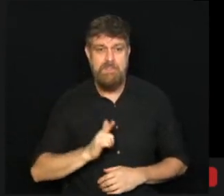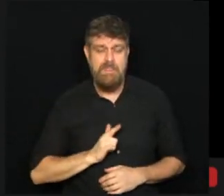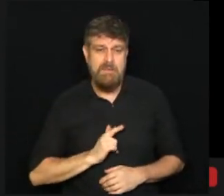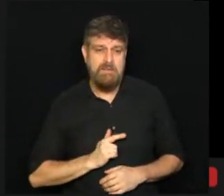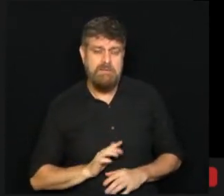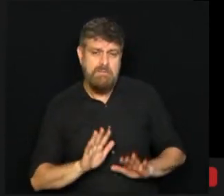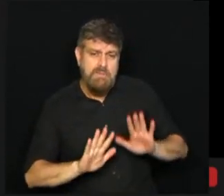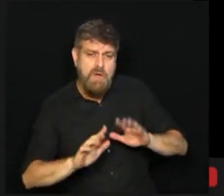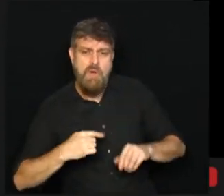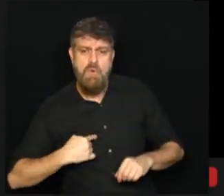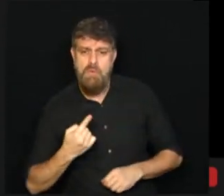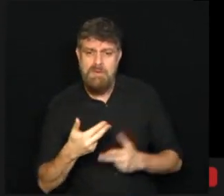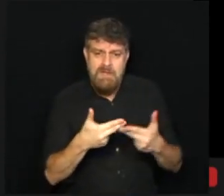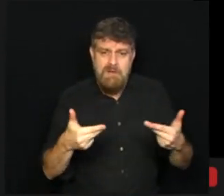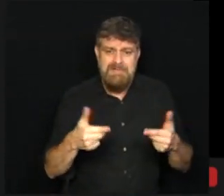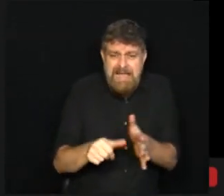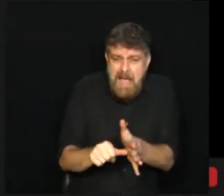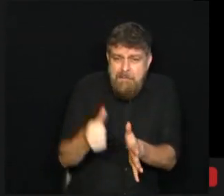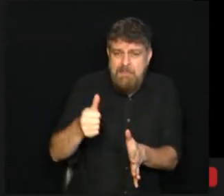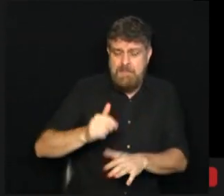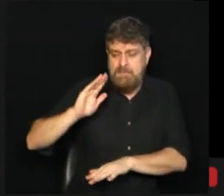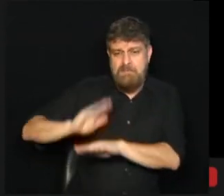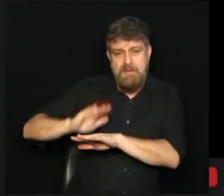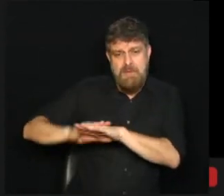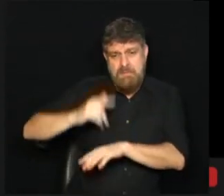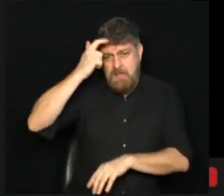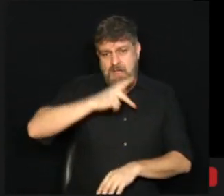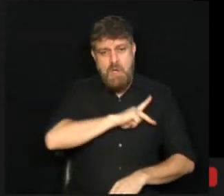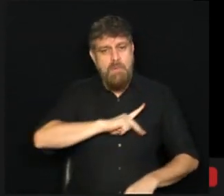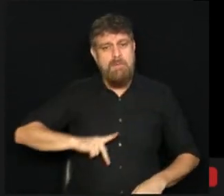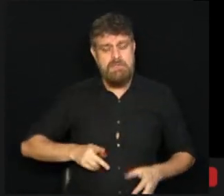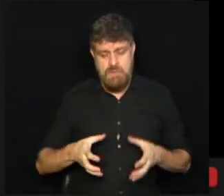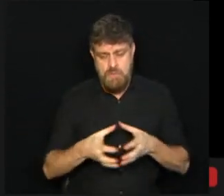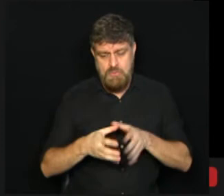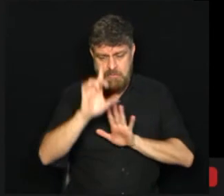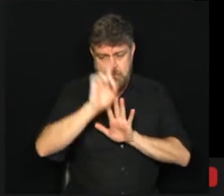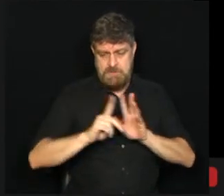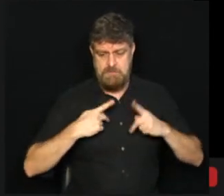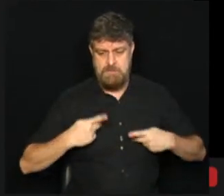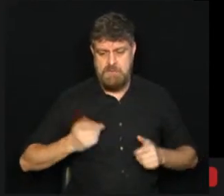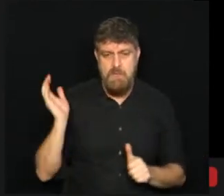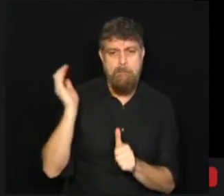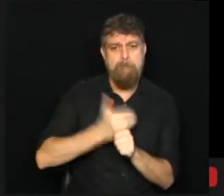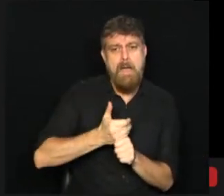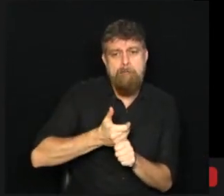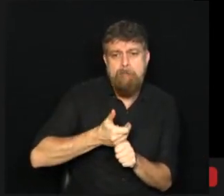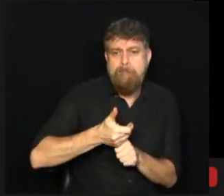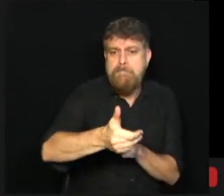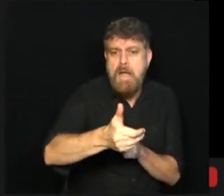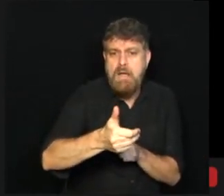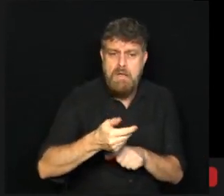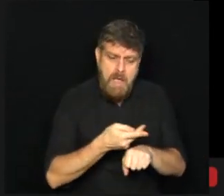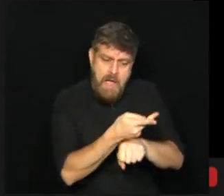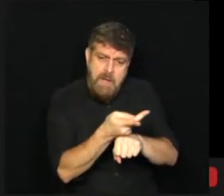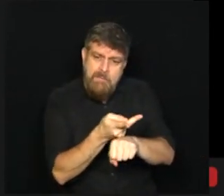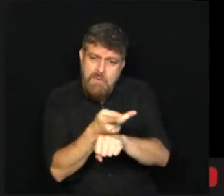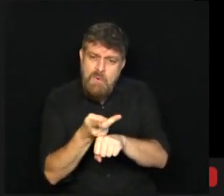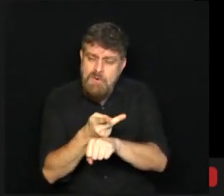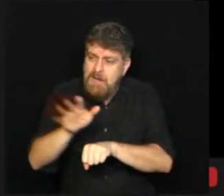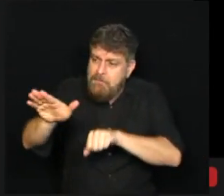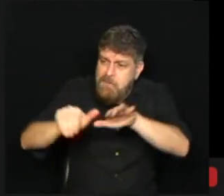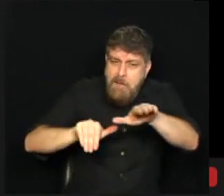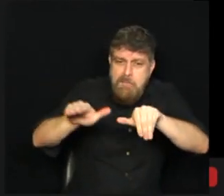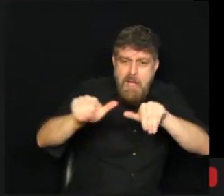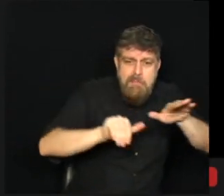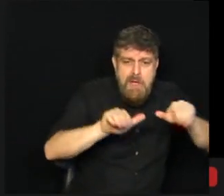uma das primeiras coisas que eu estou fazendo como presidente da comissão, que eu acabei de assumir, foi procurar todos os grandes órgãos que, de